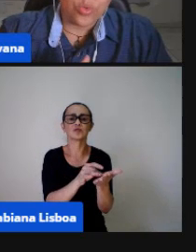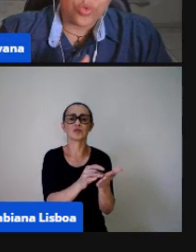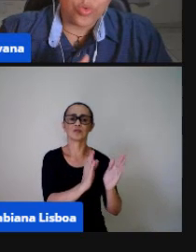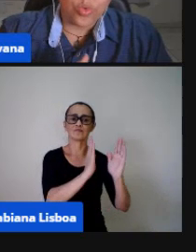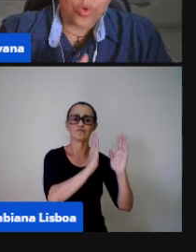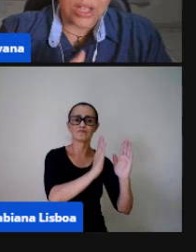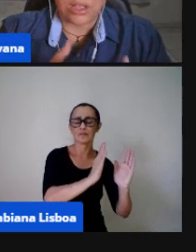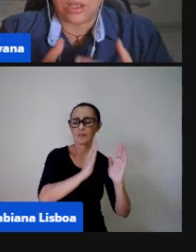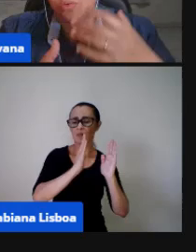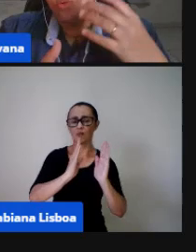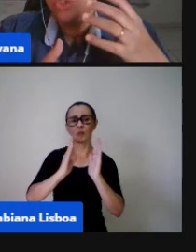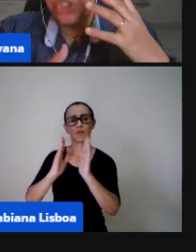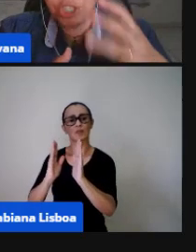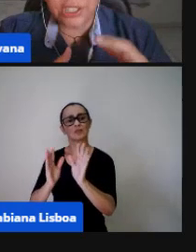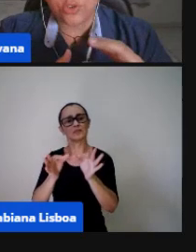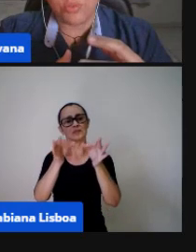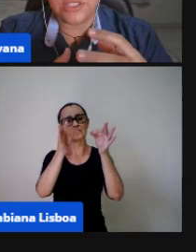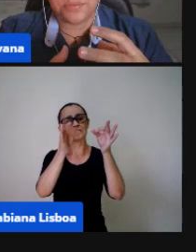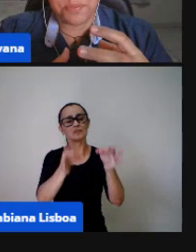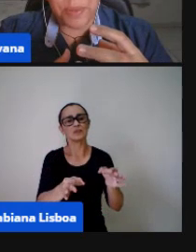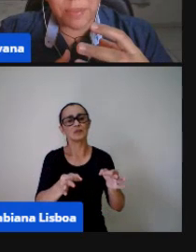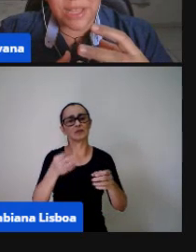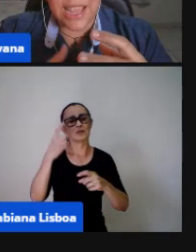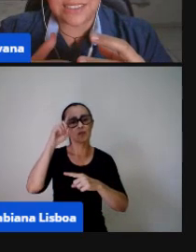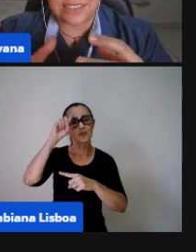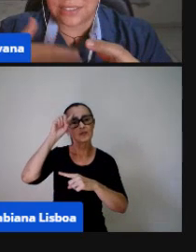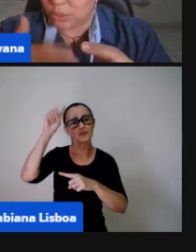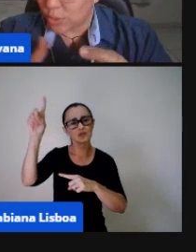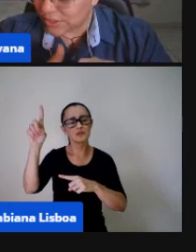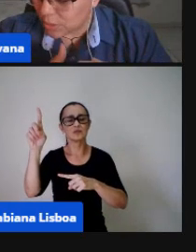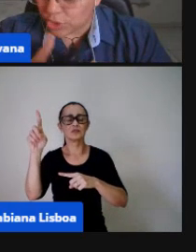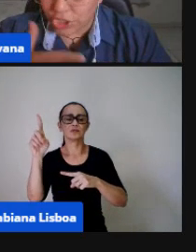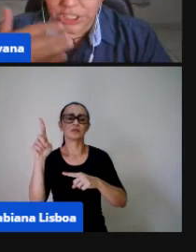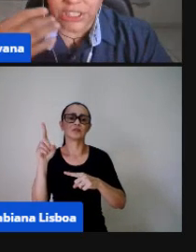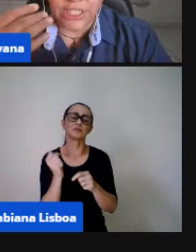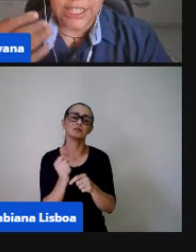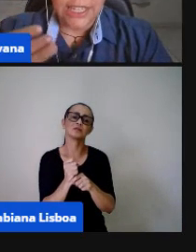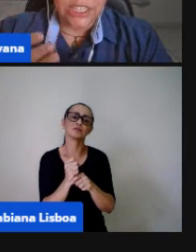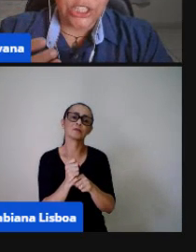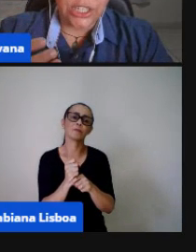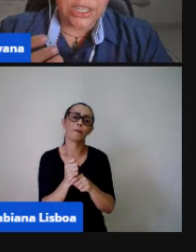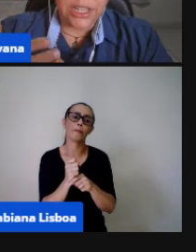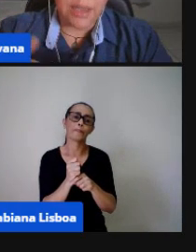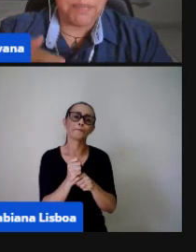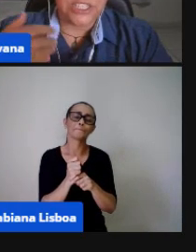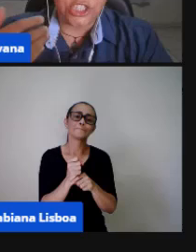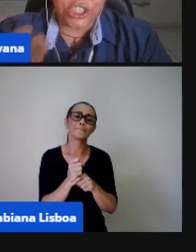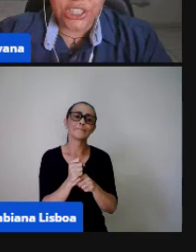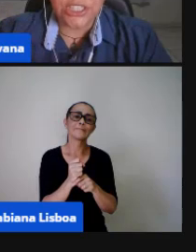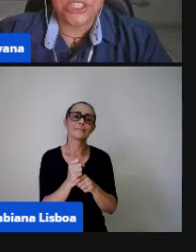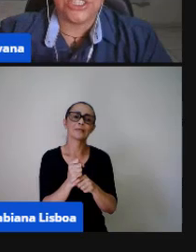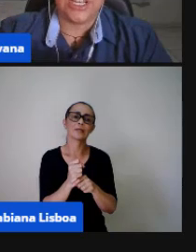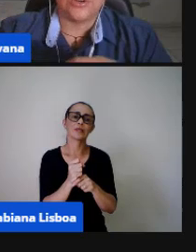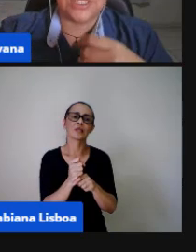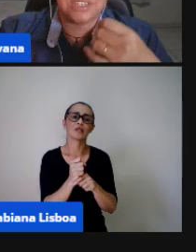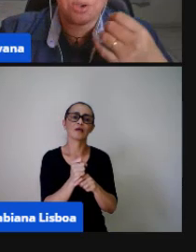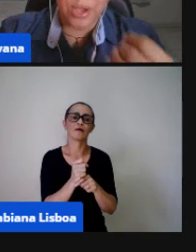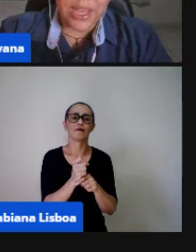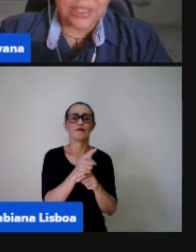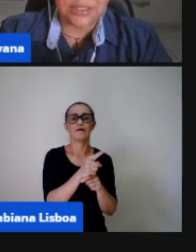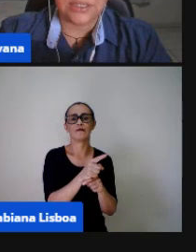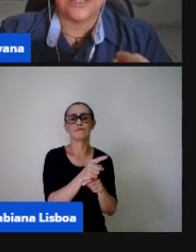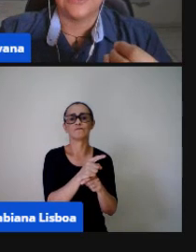mostra os dias como eles permanecem, essa situação de repetir, de ter